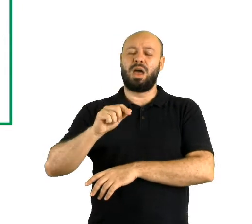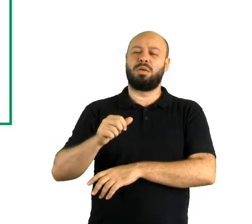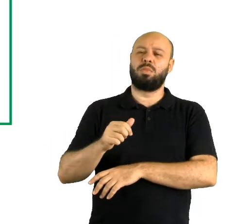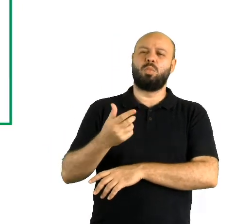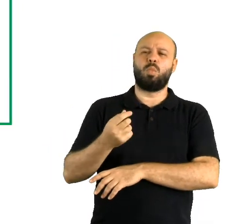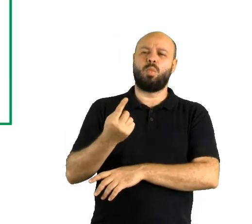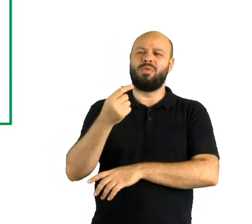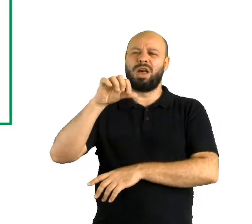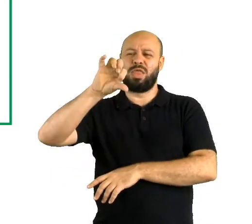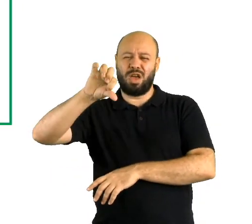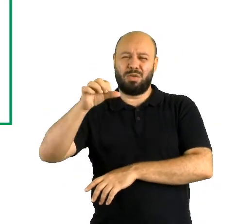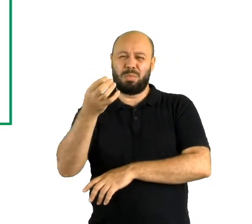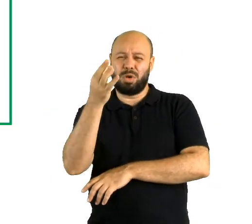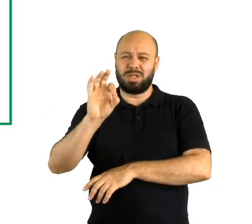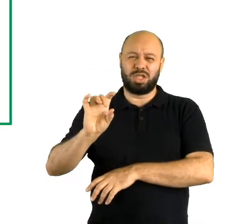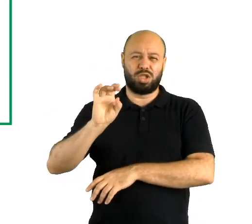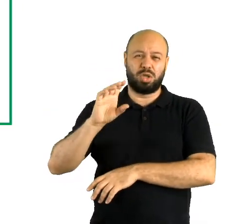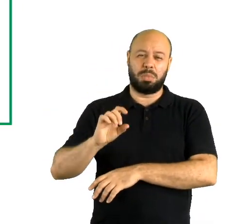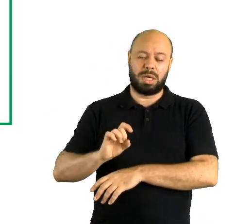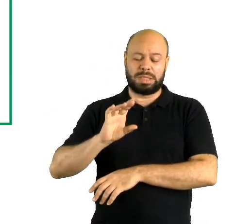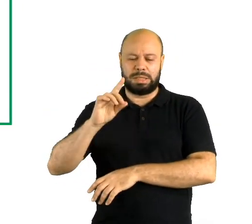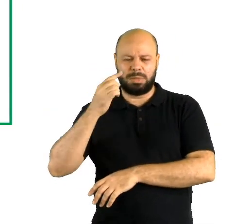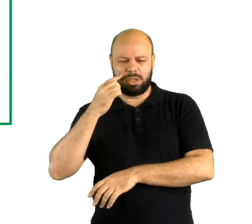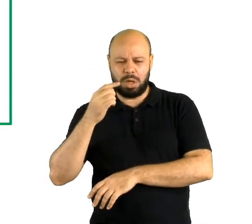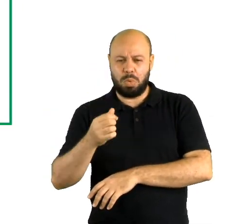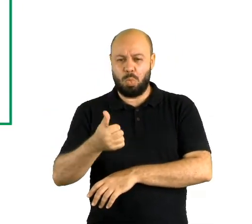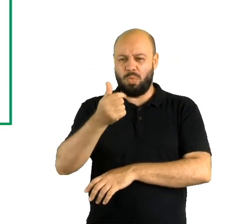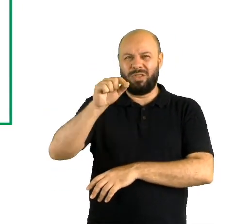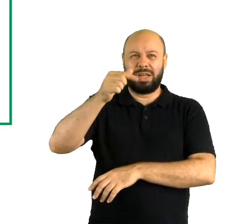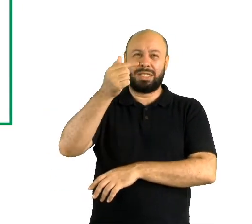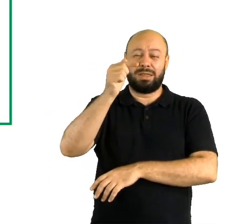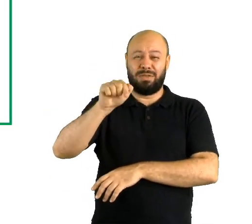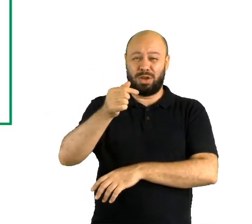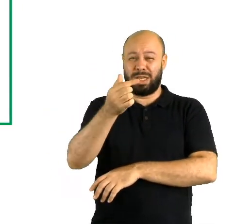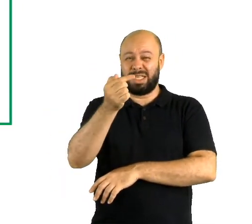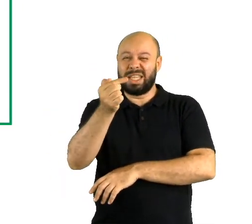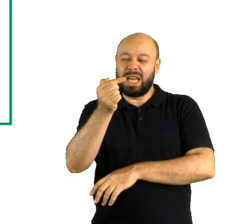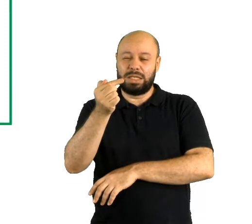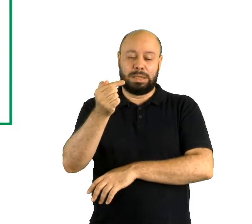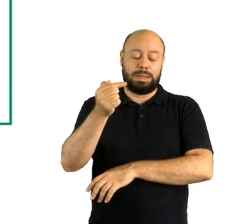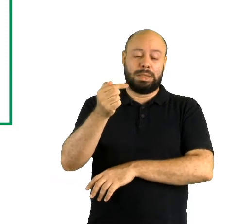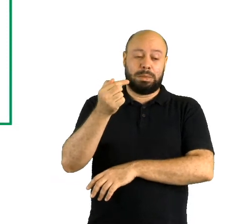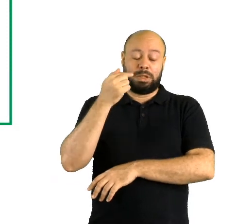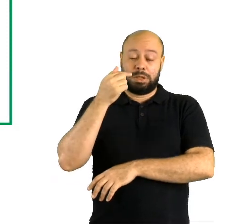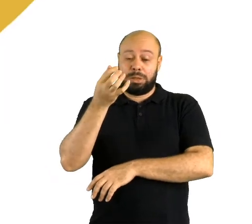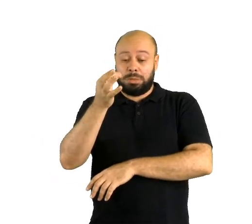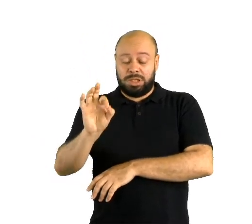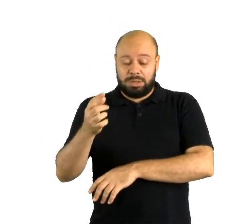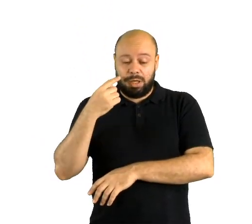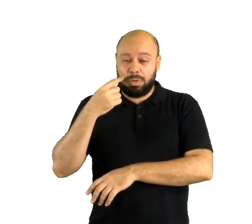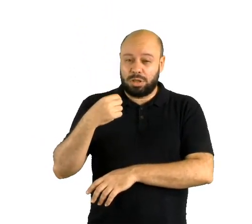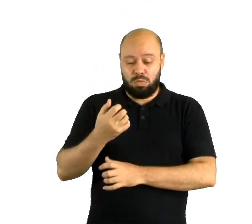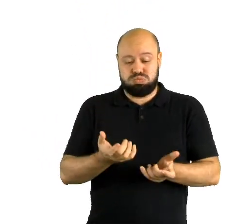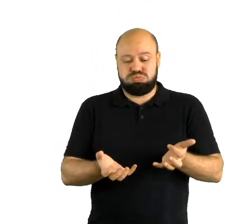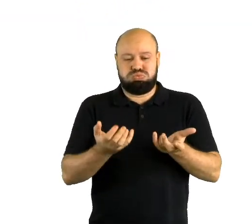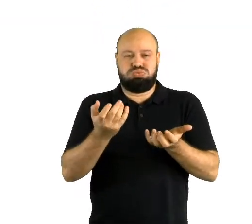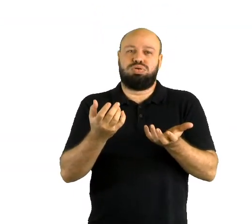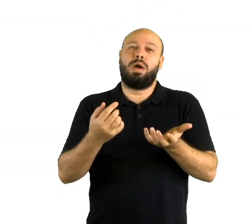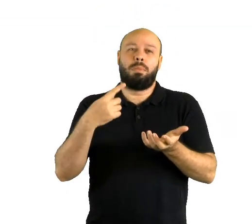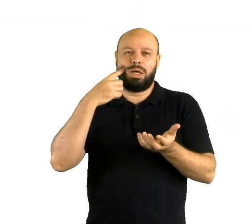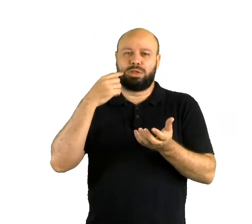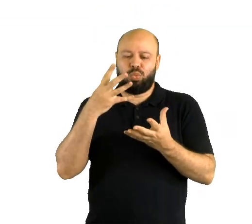terminando essa aula, eu não sei se tem mais 1,7%, porque está em chama, está em fogo lá, Vamos para o próximo